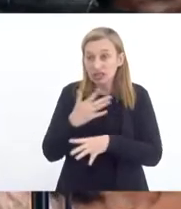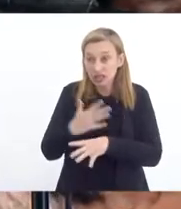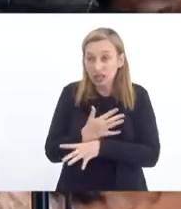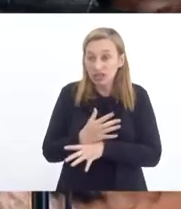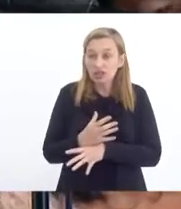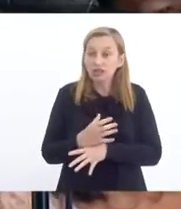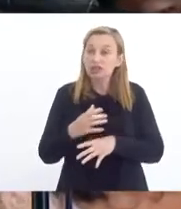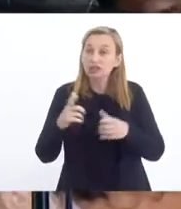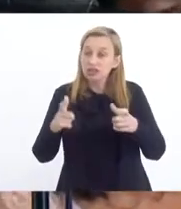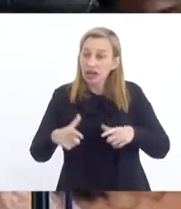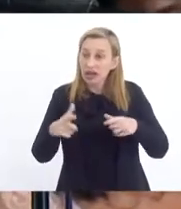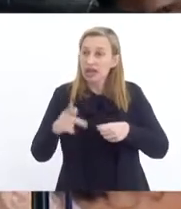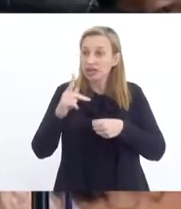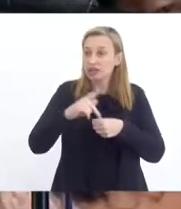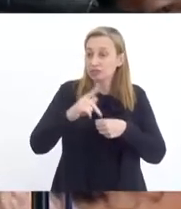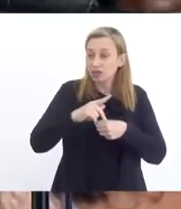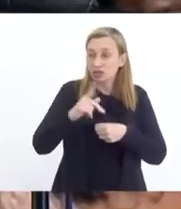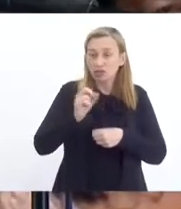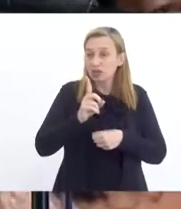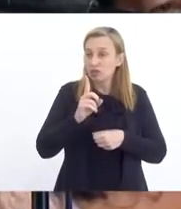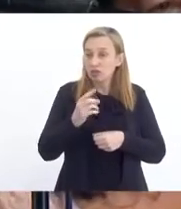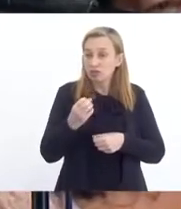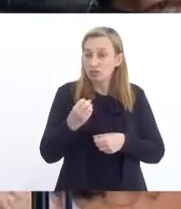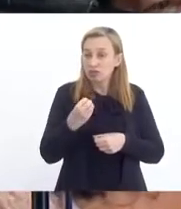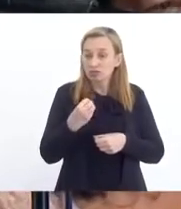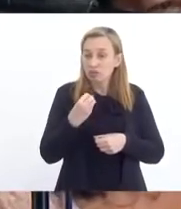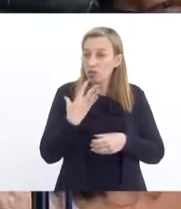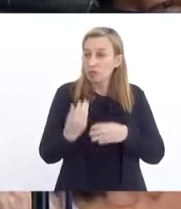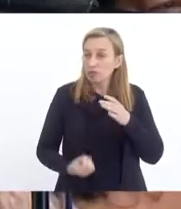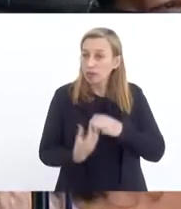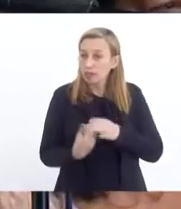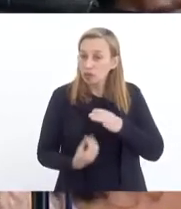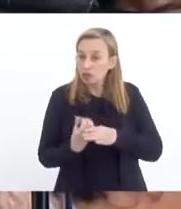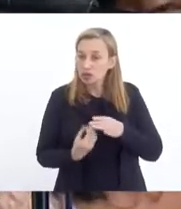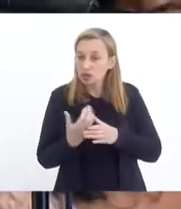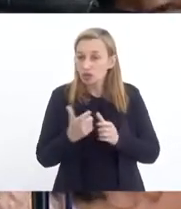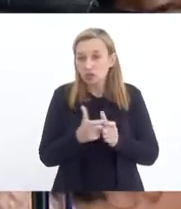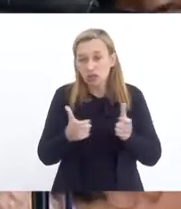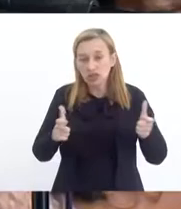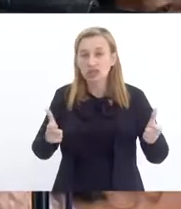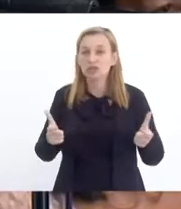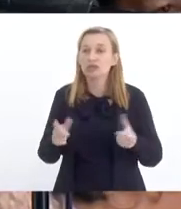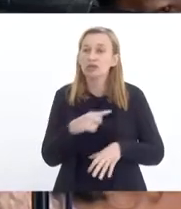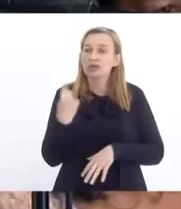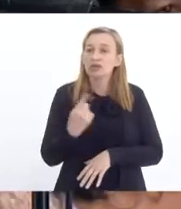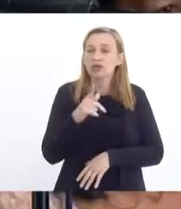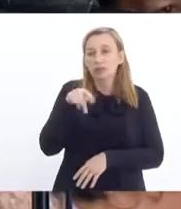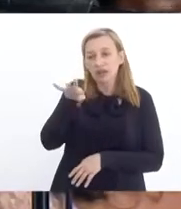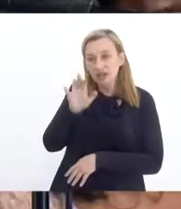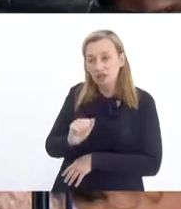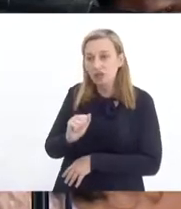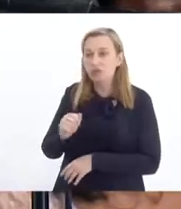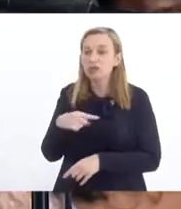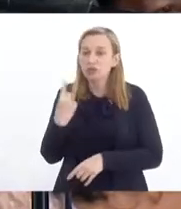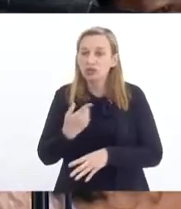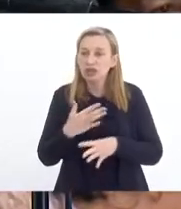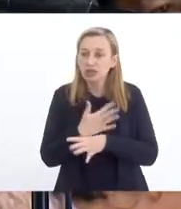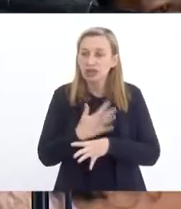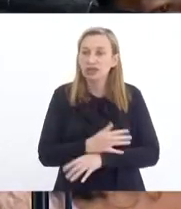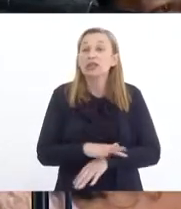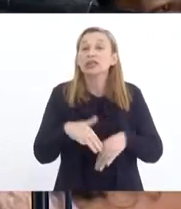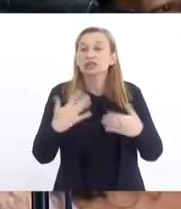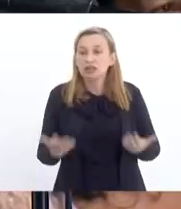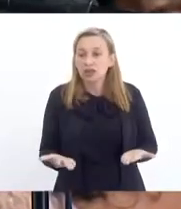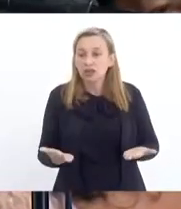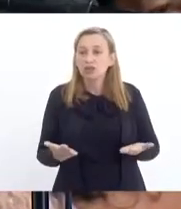de petróleo, que elas não trazem um aumento da produção das nossas plataformas e na nossa região.